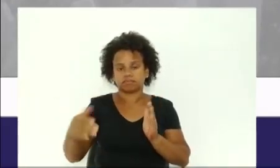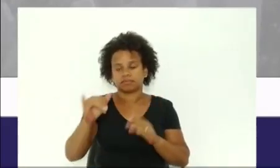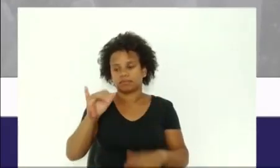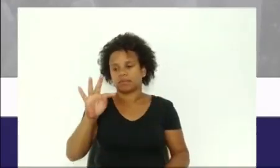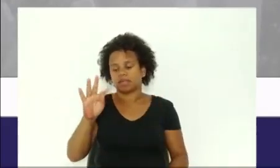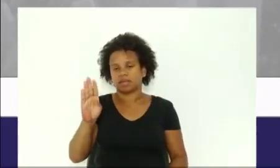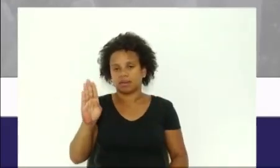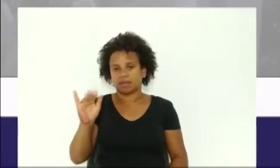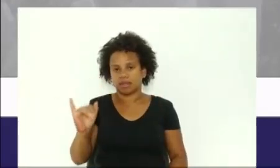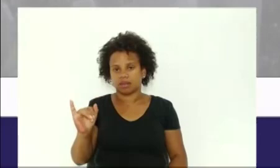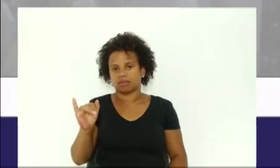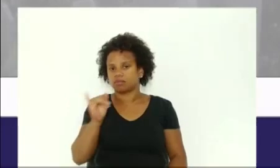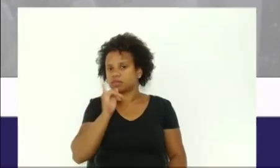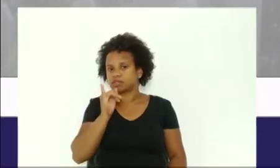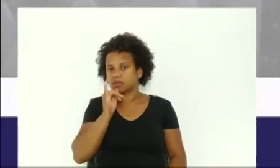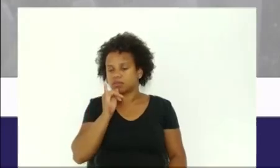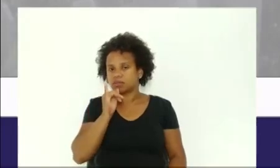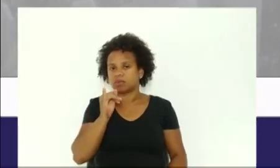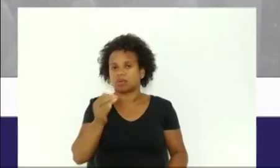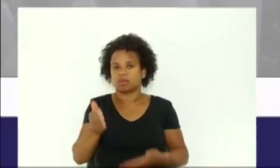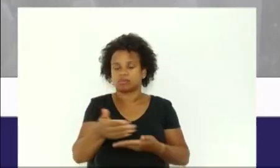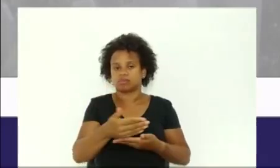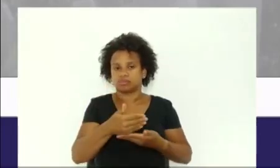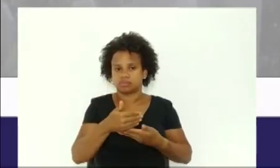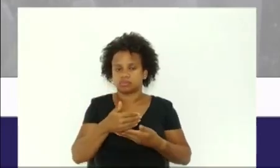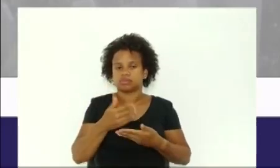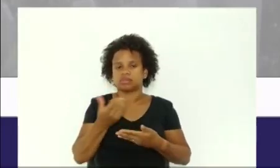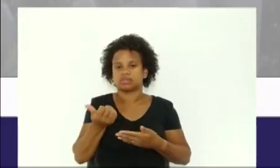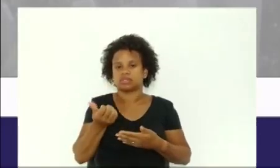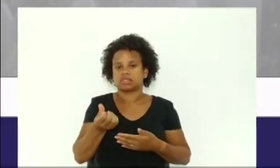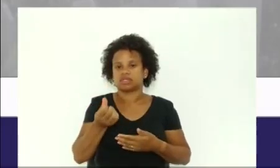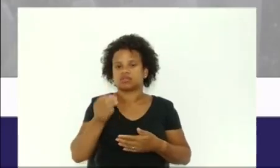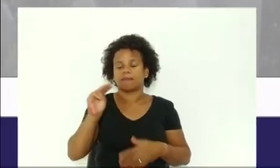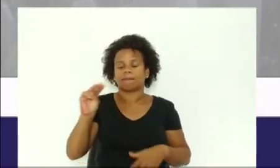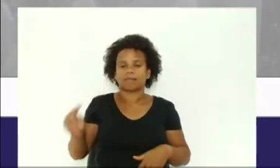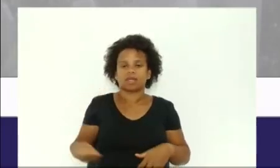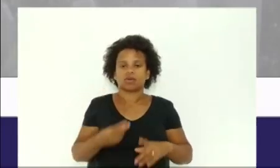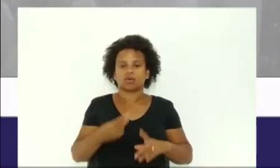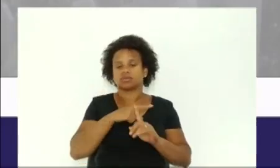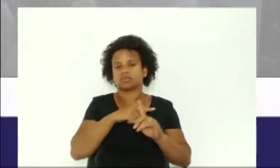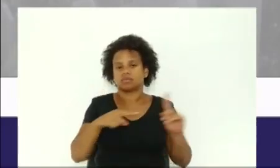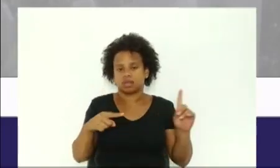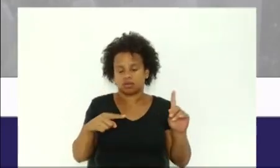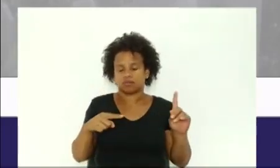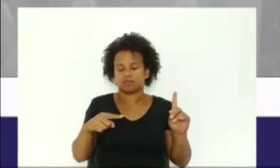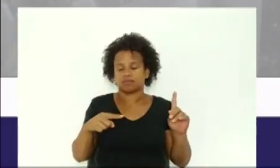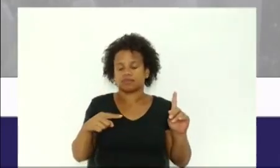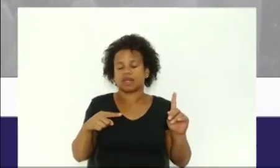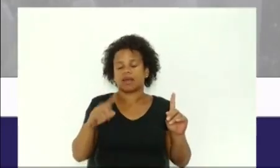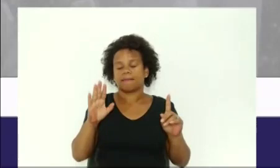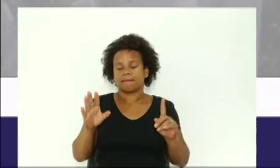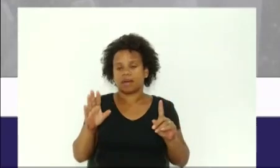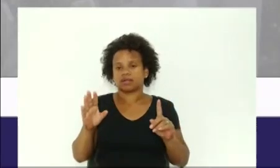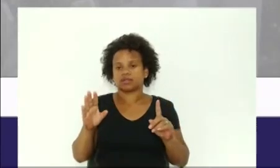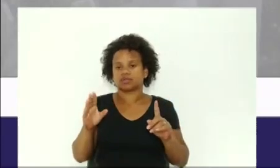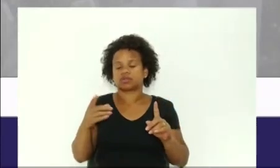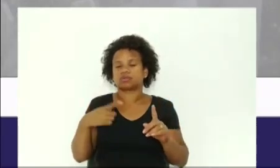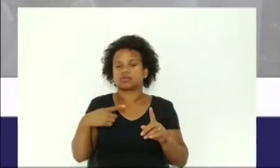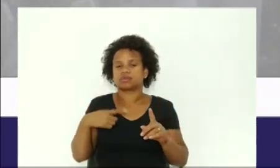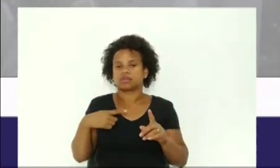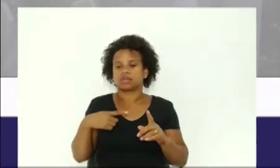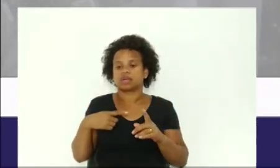exemplo, que a arrecadação foi projetada em 16,5 milhões. No entanto, na receita, ele lançou